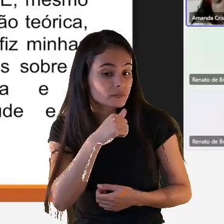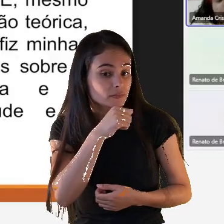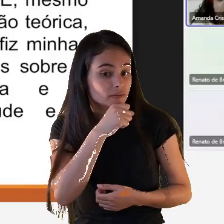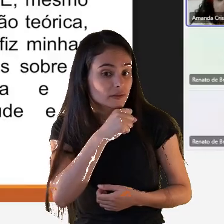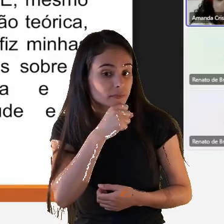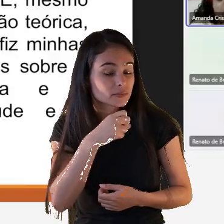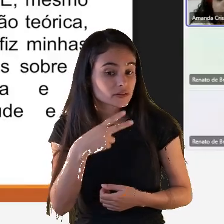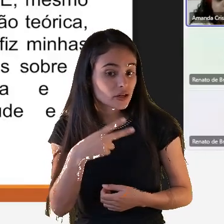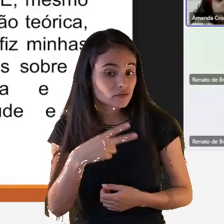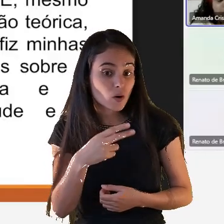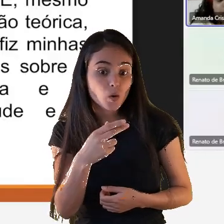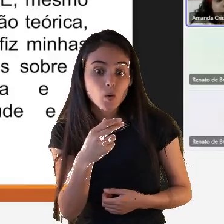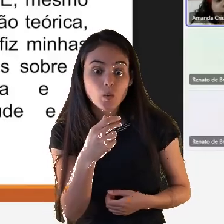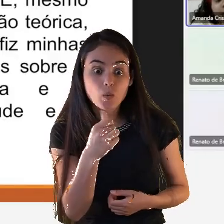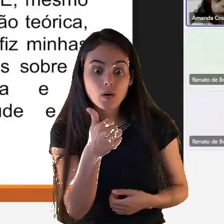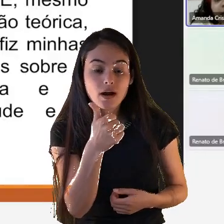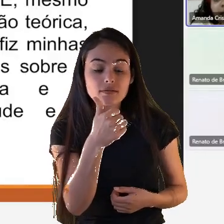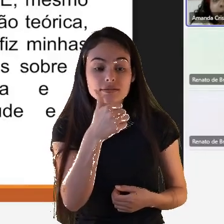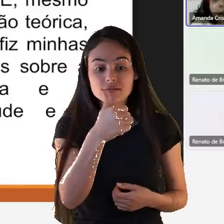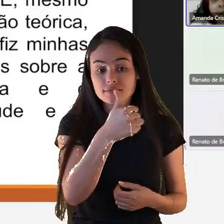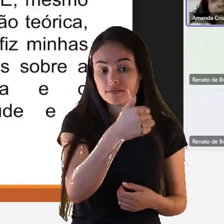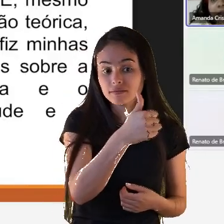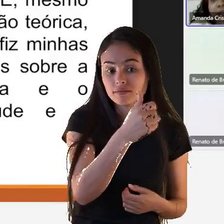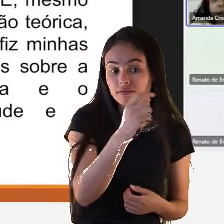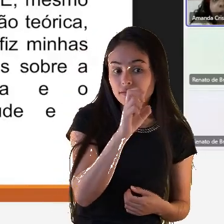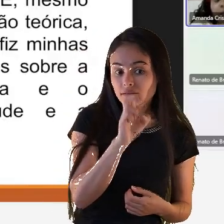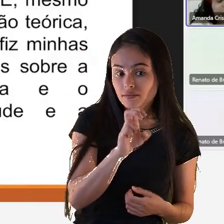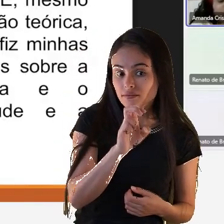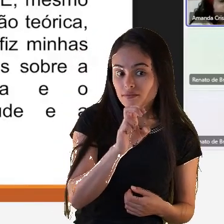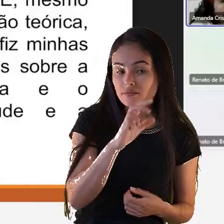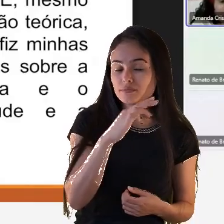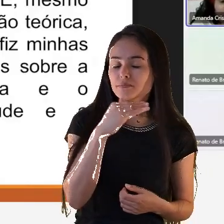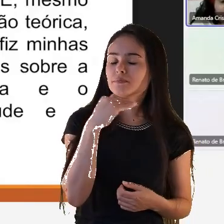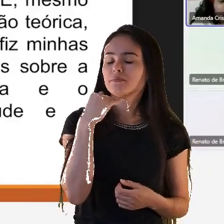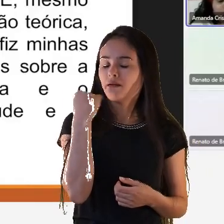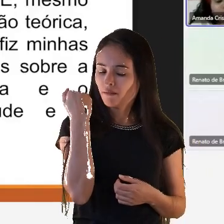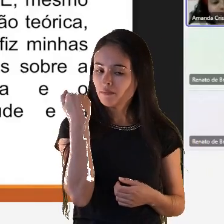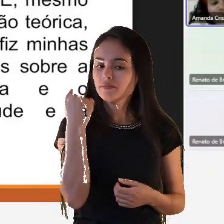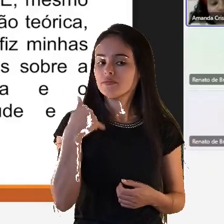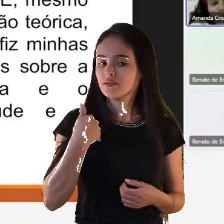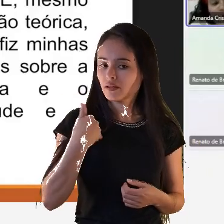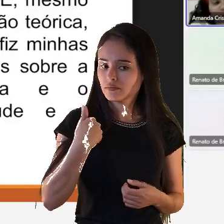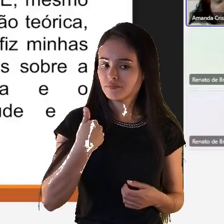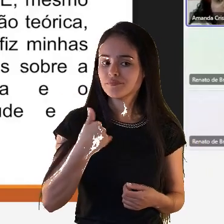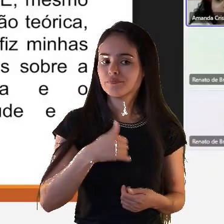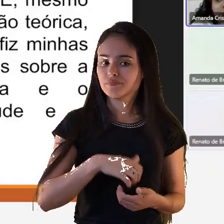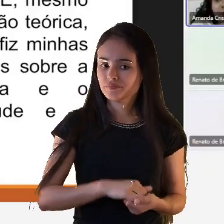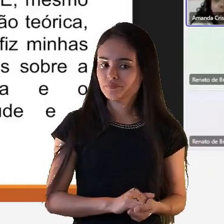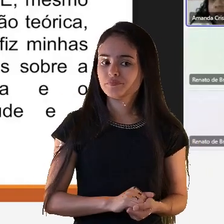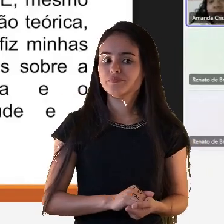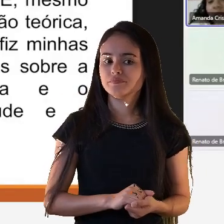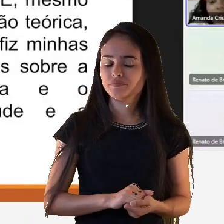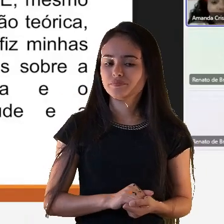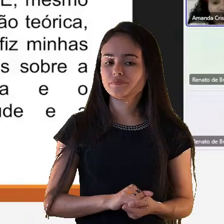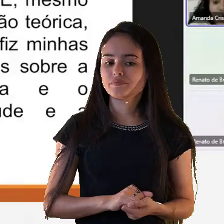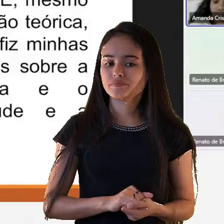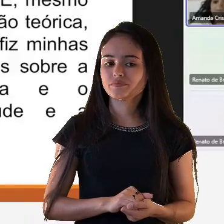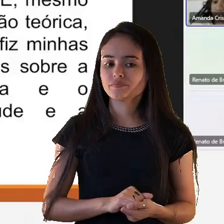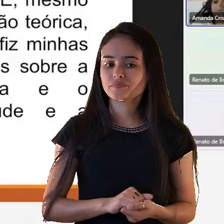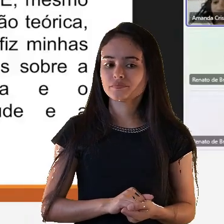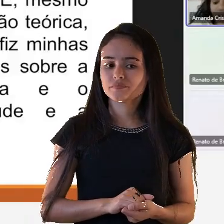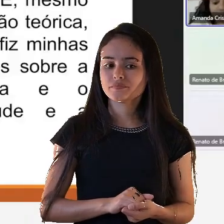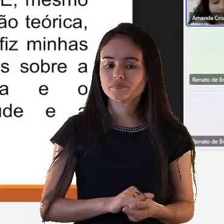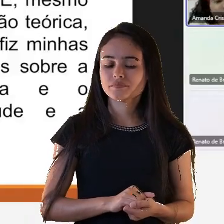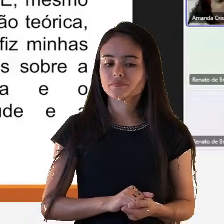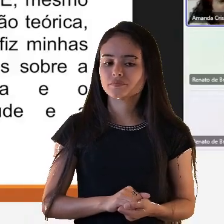anos. E eu costumo dizer que, apesar da minha avó e da minha bisavó não ter lido Lélia